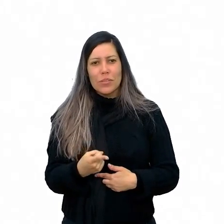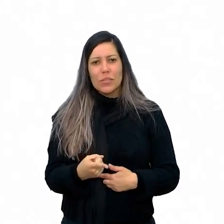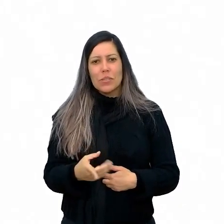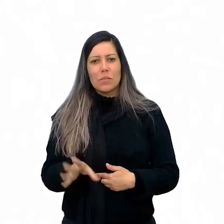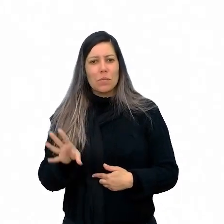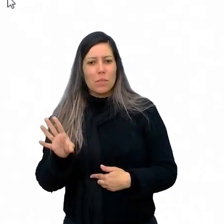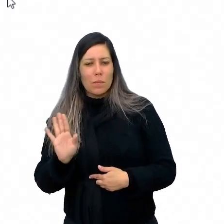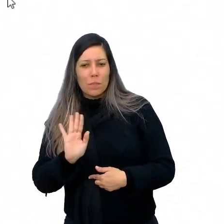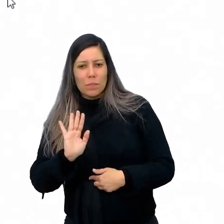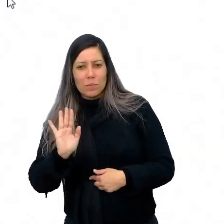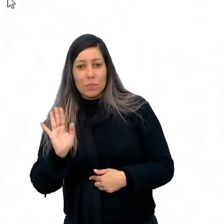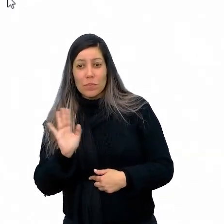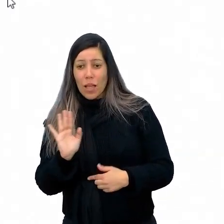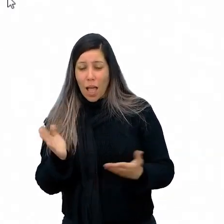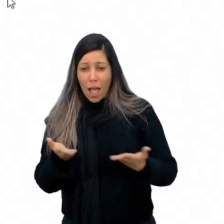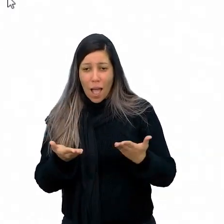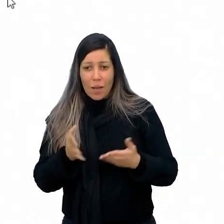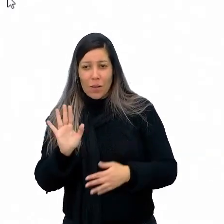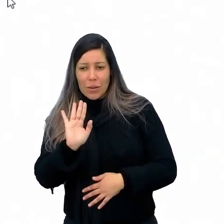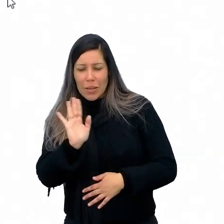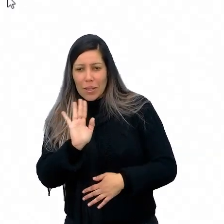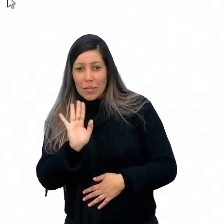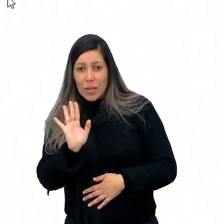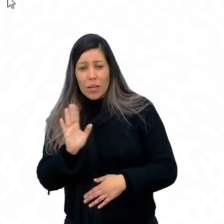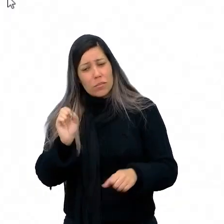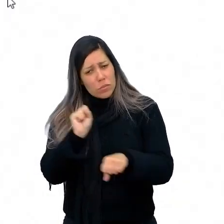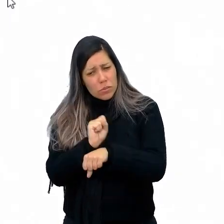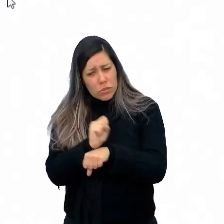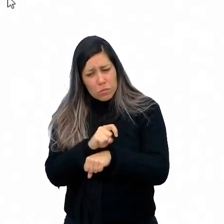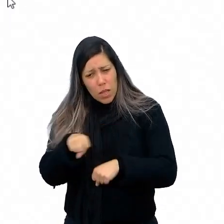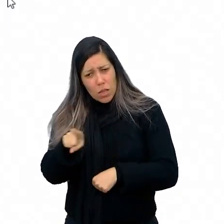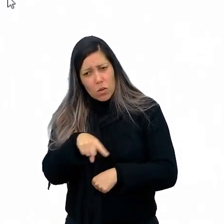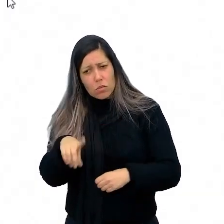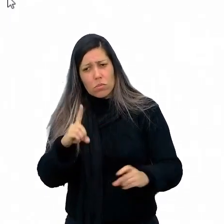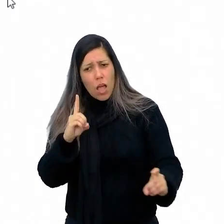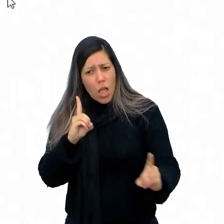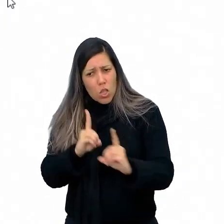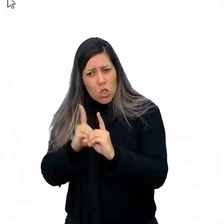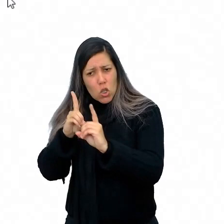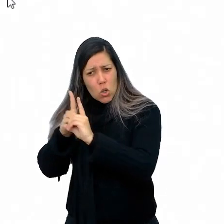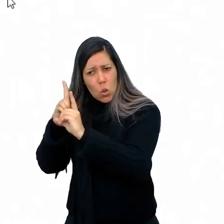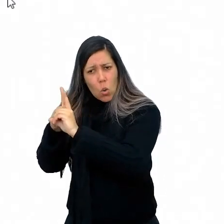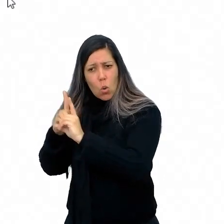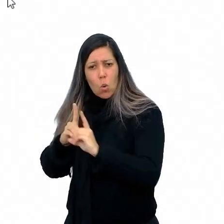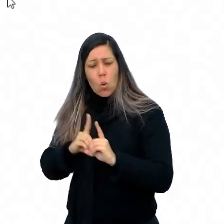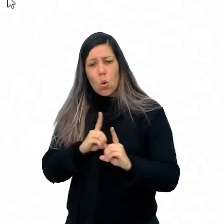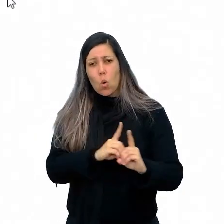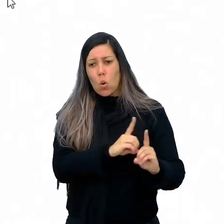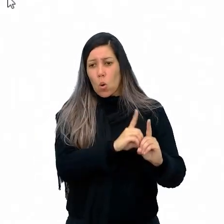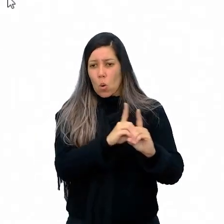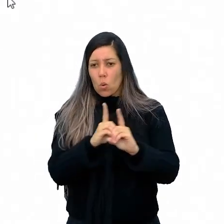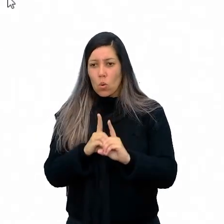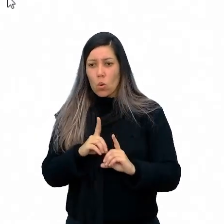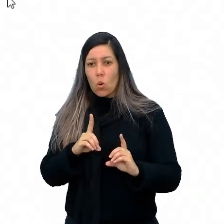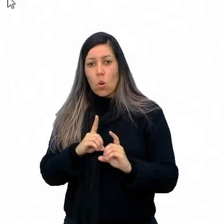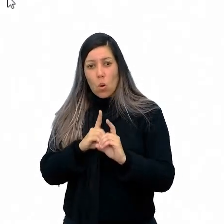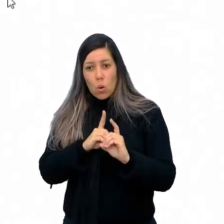vocês por agora e espero encontrá-los, né, no nosso próximo, na nossa próxima